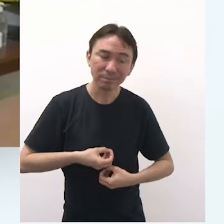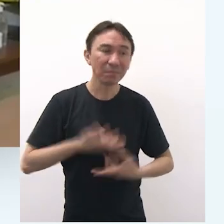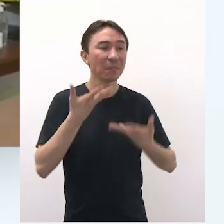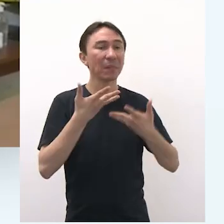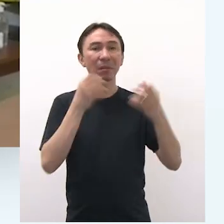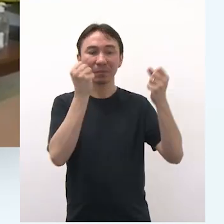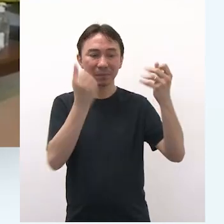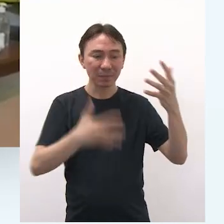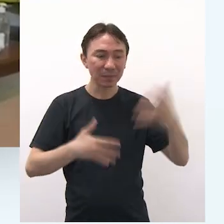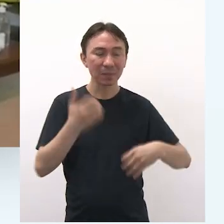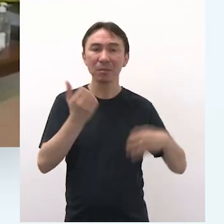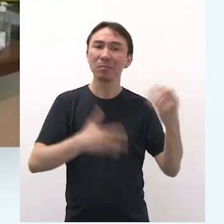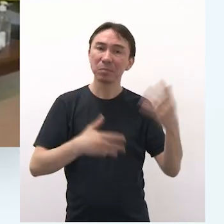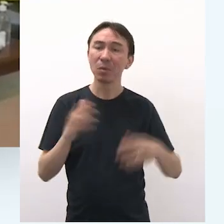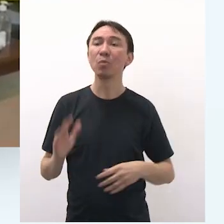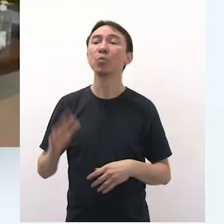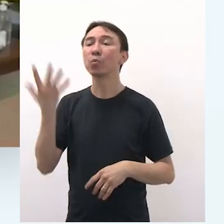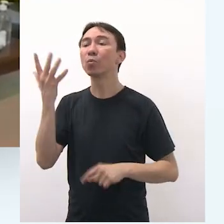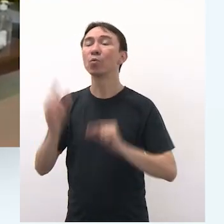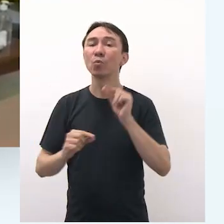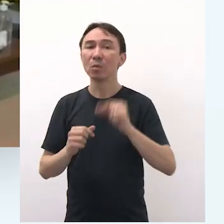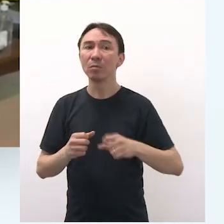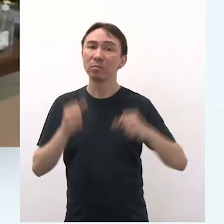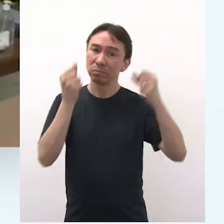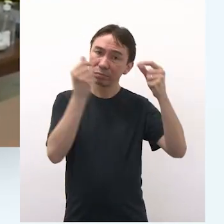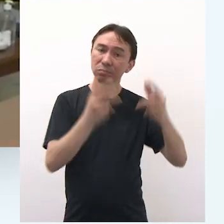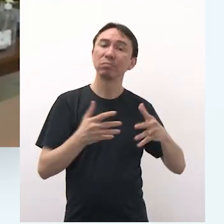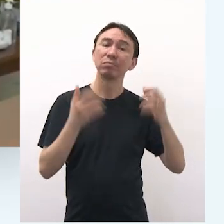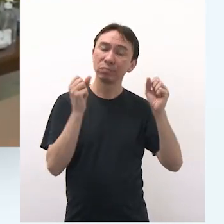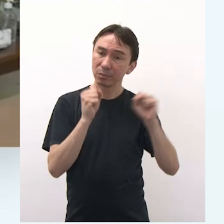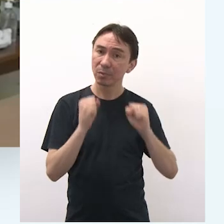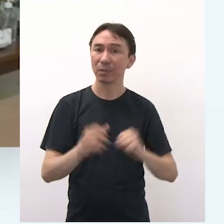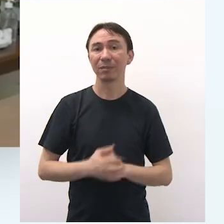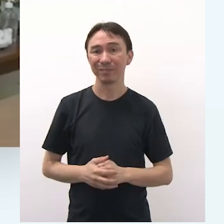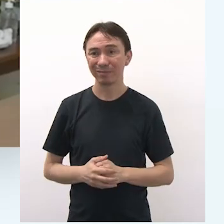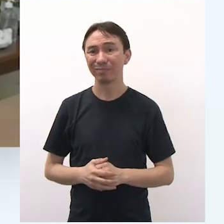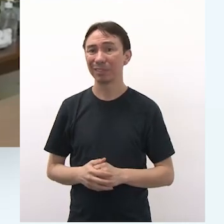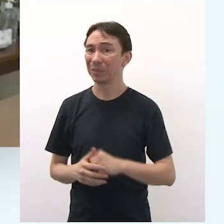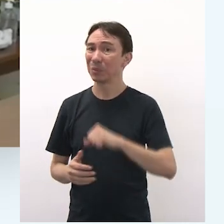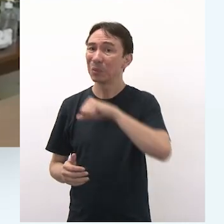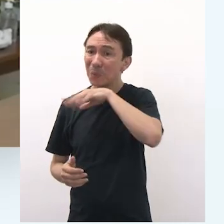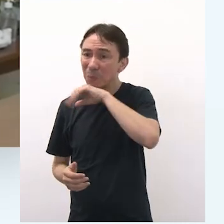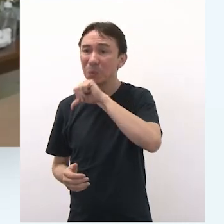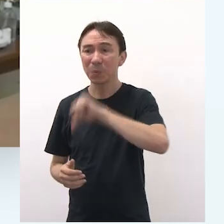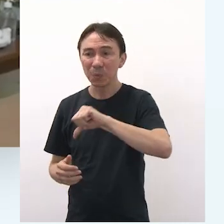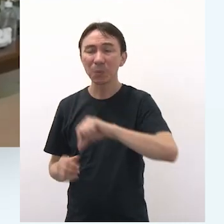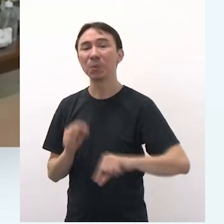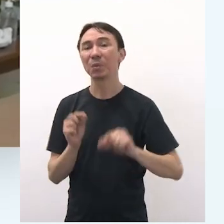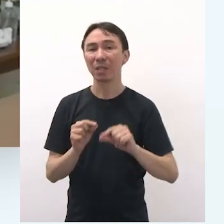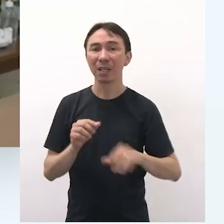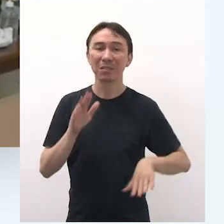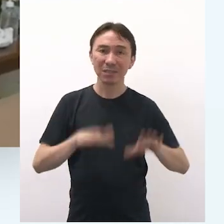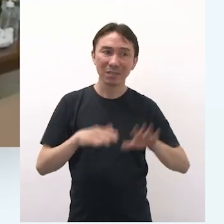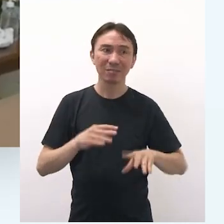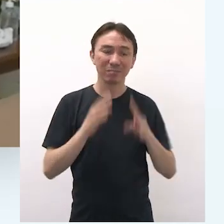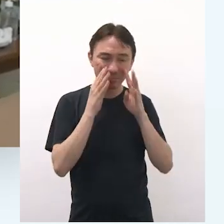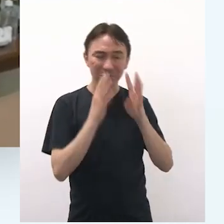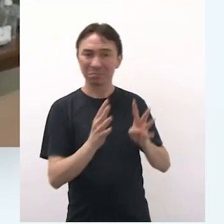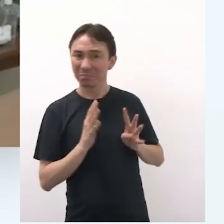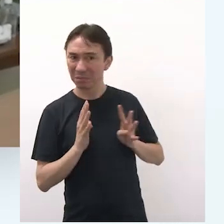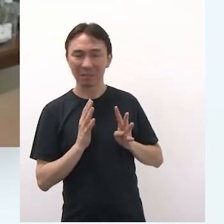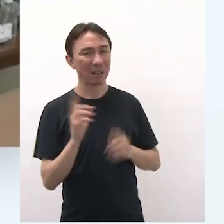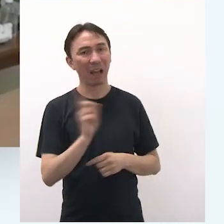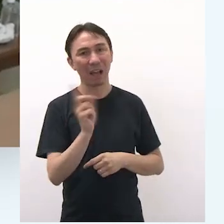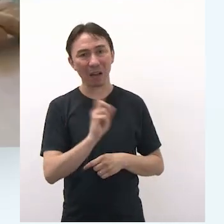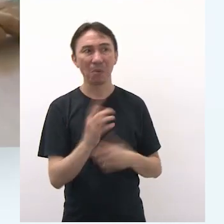dentro de uma sala de aula. E os pontos negativos é que muitas das vezes a gente não é escutado ou talvez eles interpretam a gente de